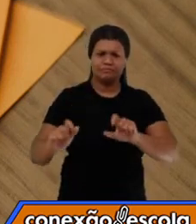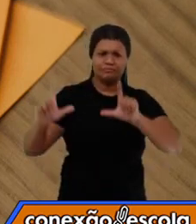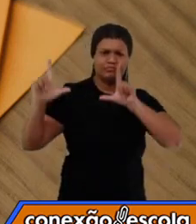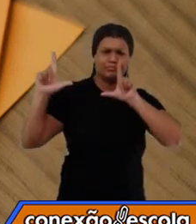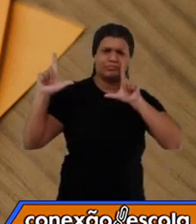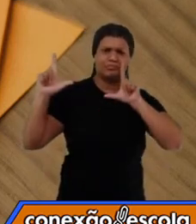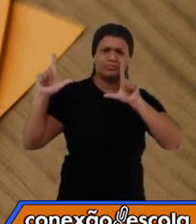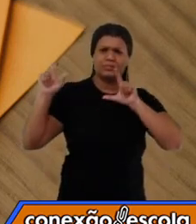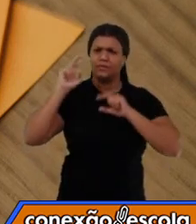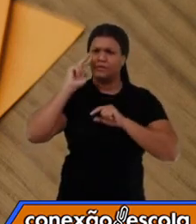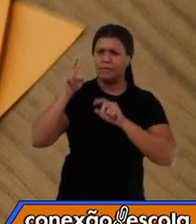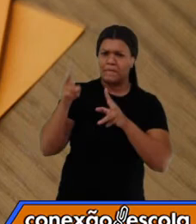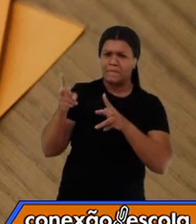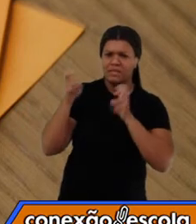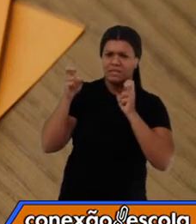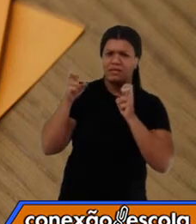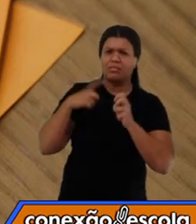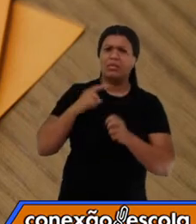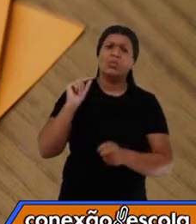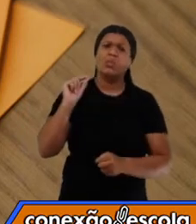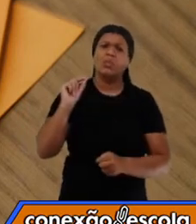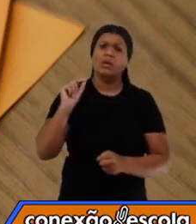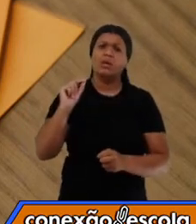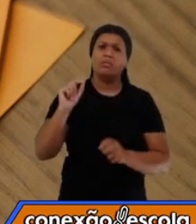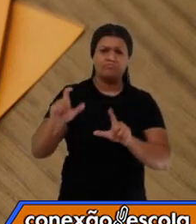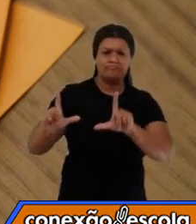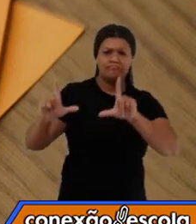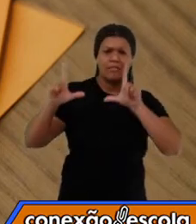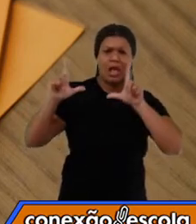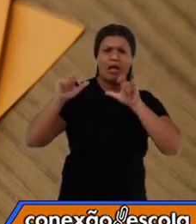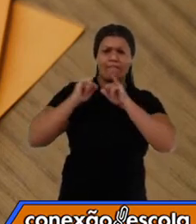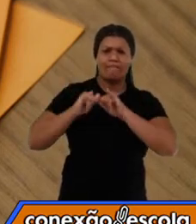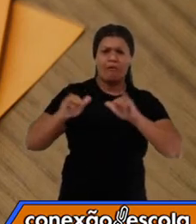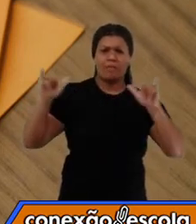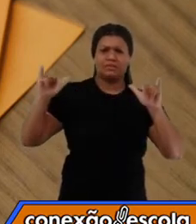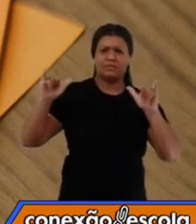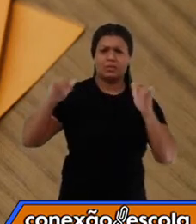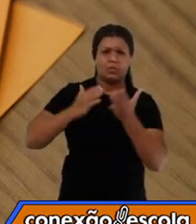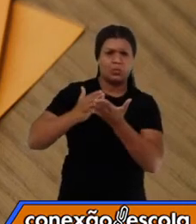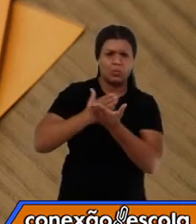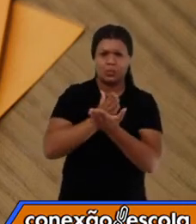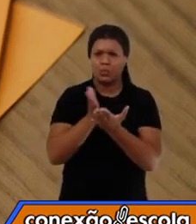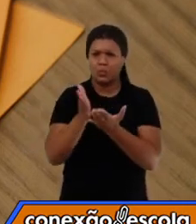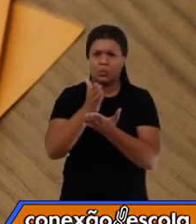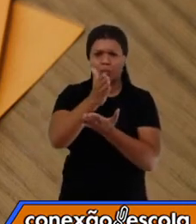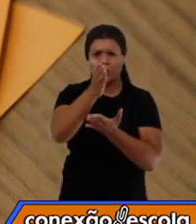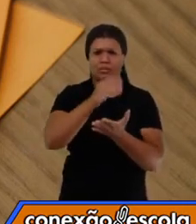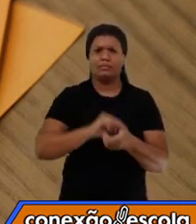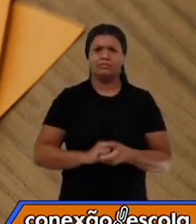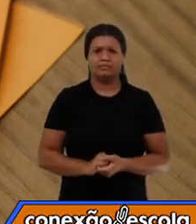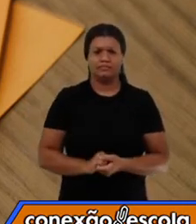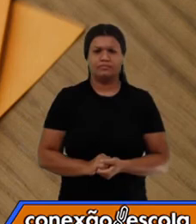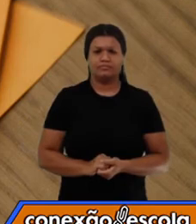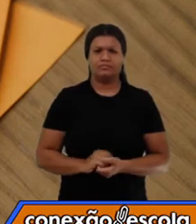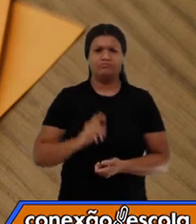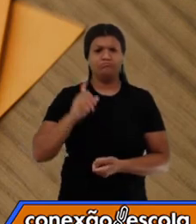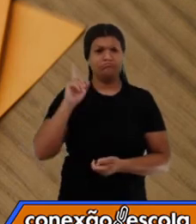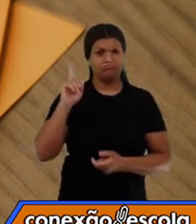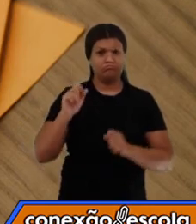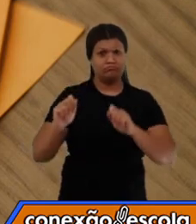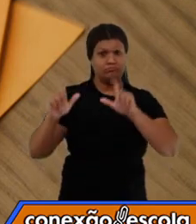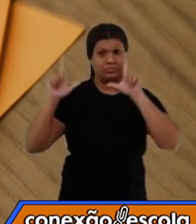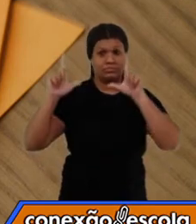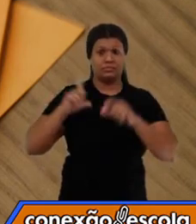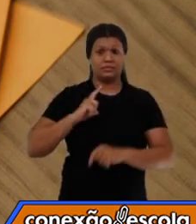o olho, fiz um esqueminho, um skinning, eu tenho uma placa informativa de direções. E aqui, o que que eu tenho?